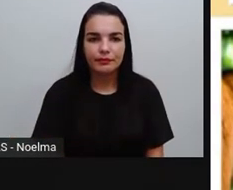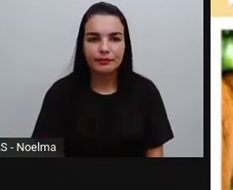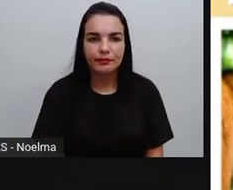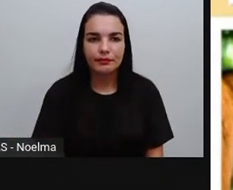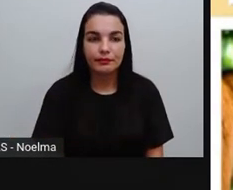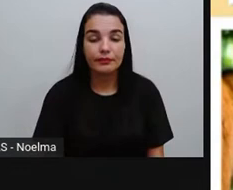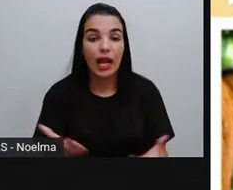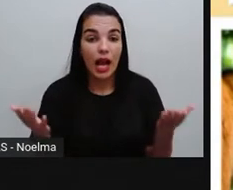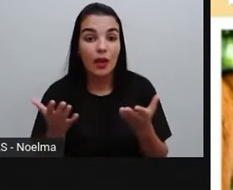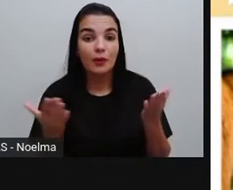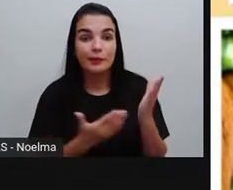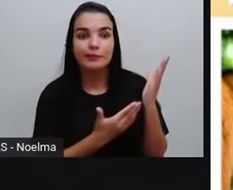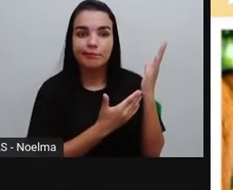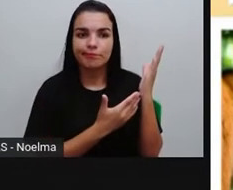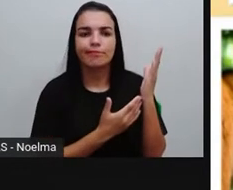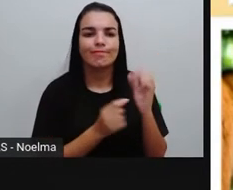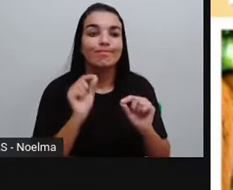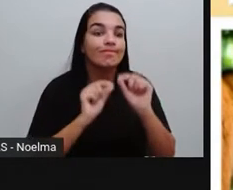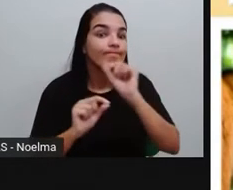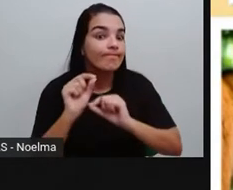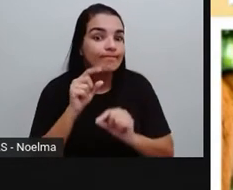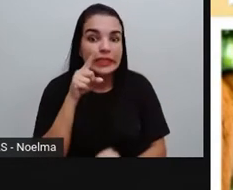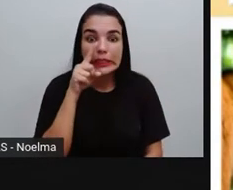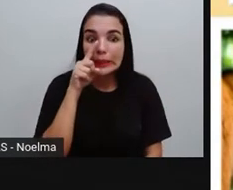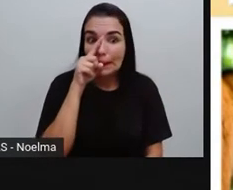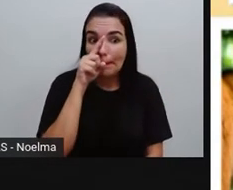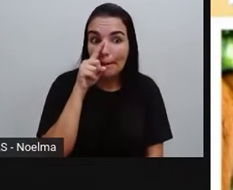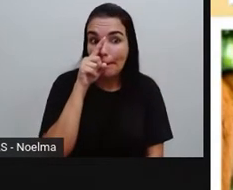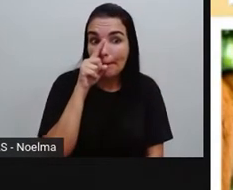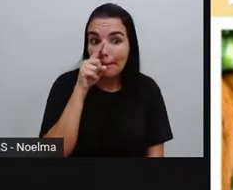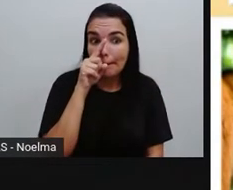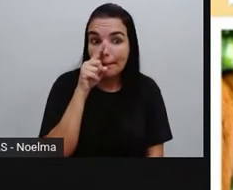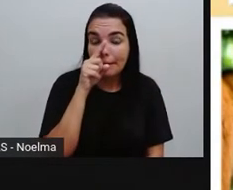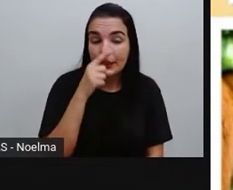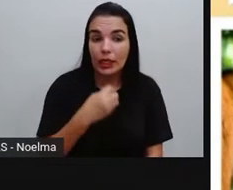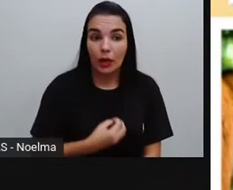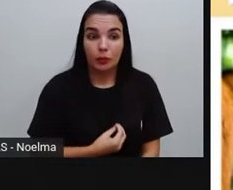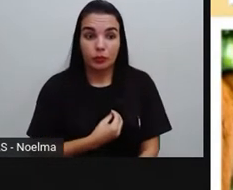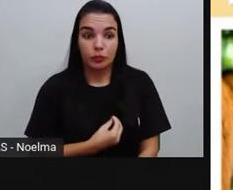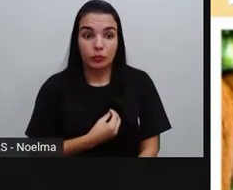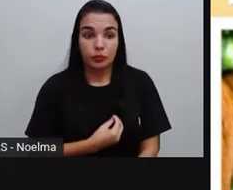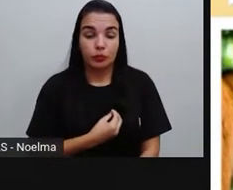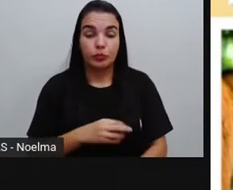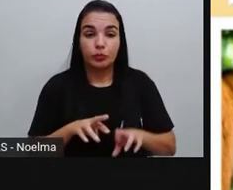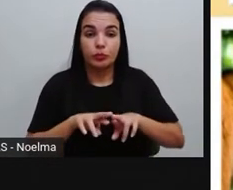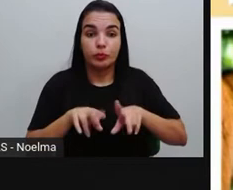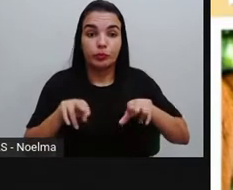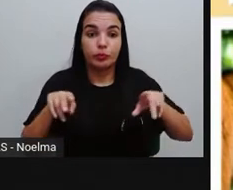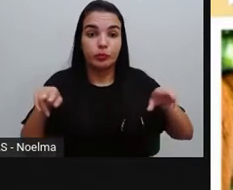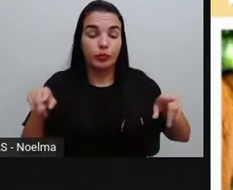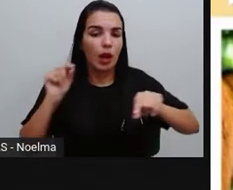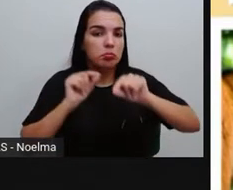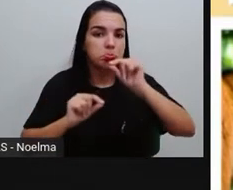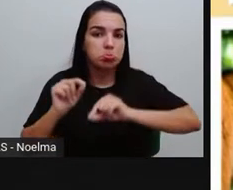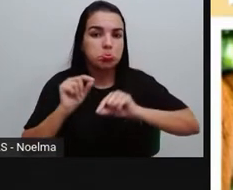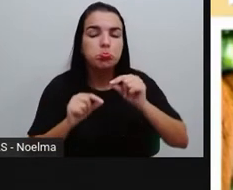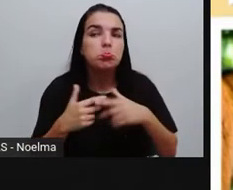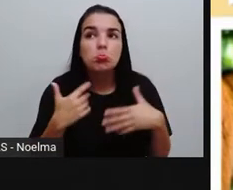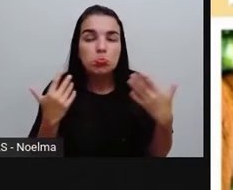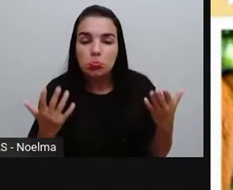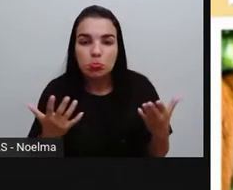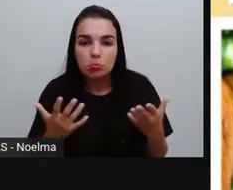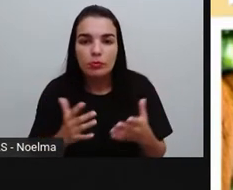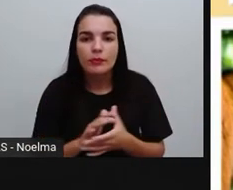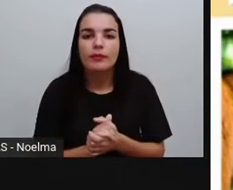E vamos falar sobre os riscos à biodiversidade. Como eu disse para vocês, a biodiversidade